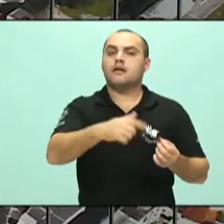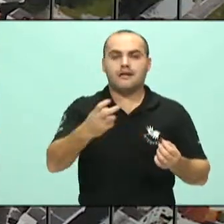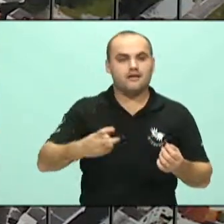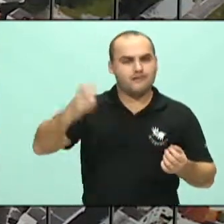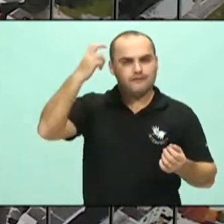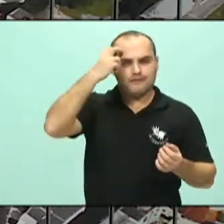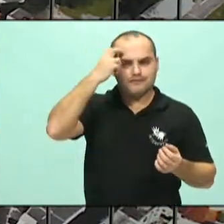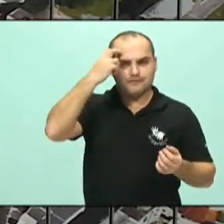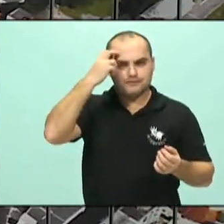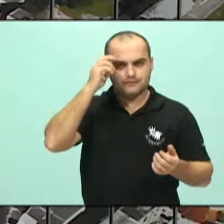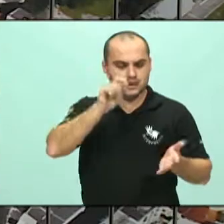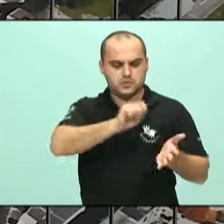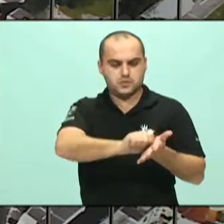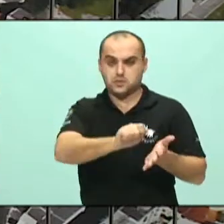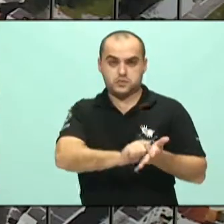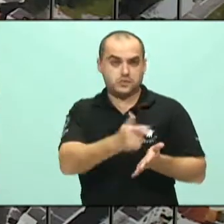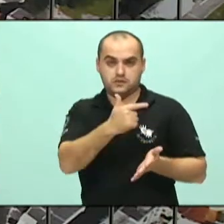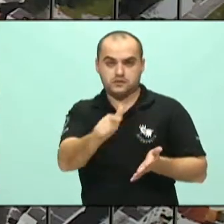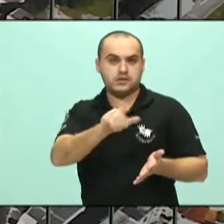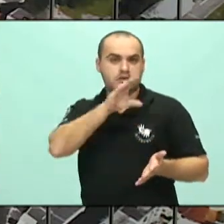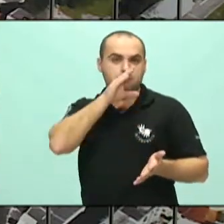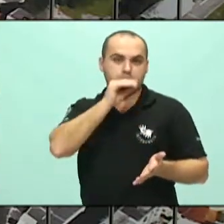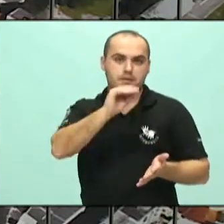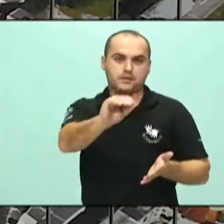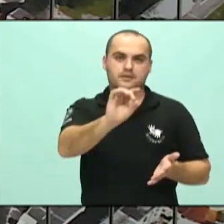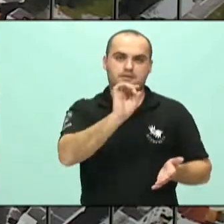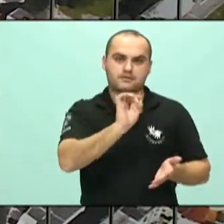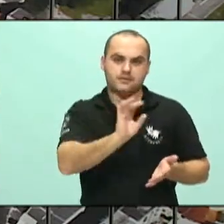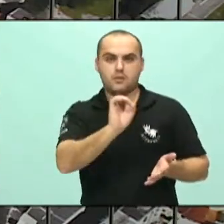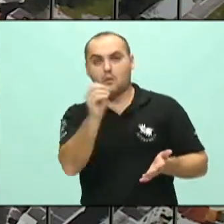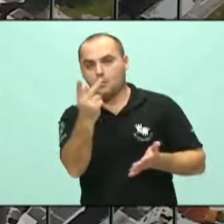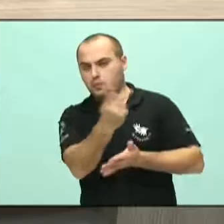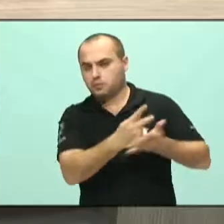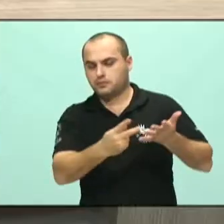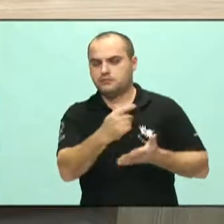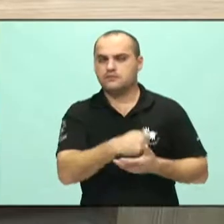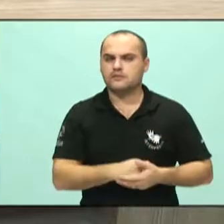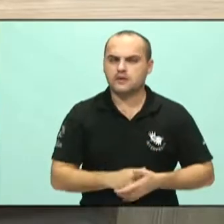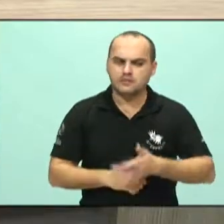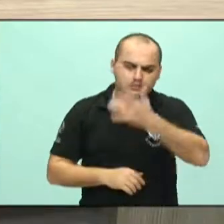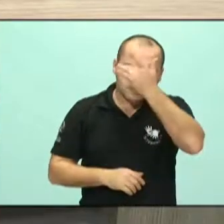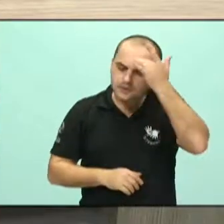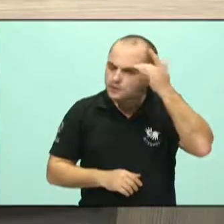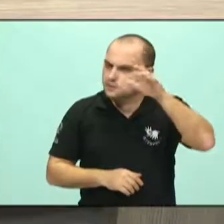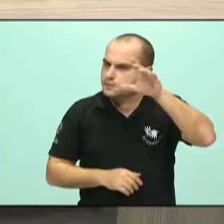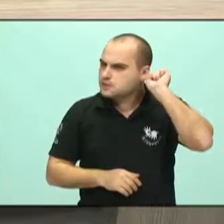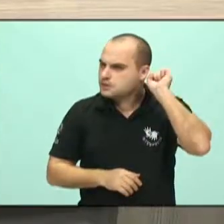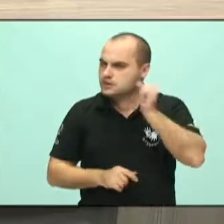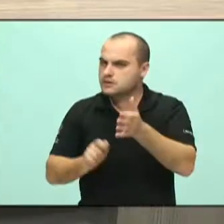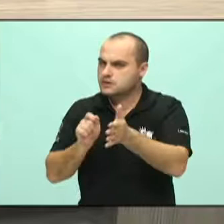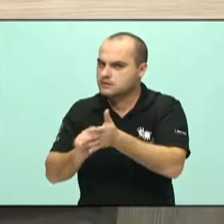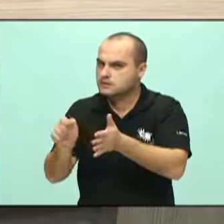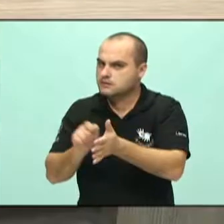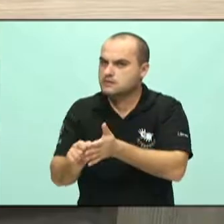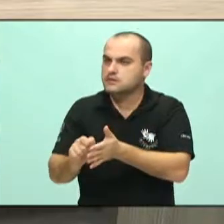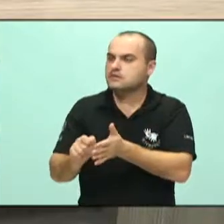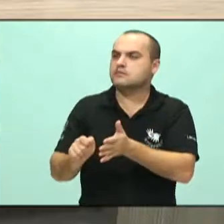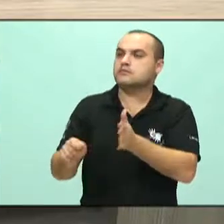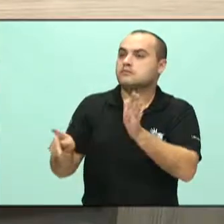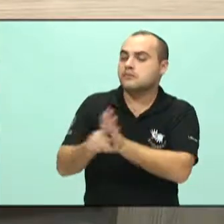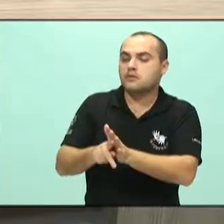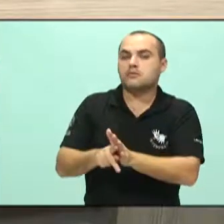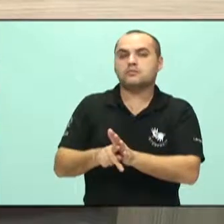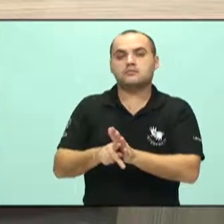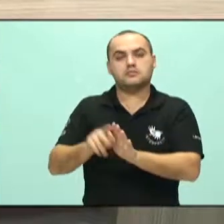era ágrafa, quer dizer, não era escrita, de modo que, conforme a pessoa ouvia, escreviam em espanhol, alguns